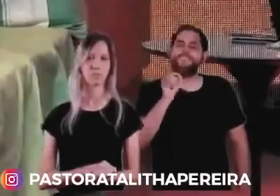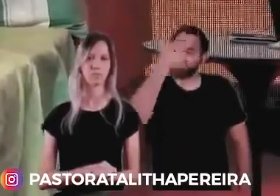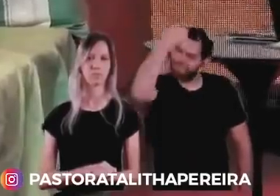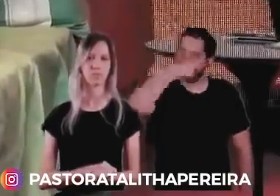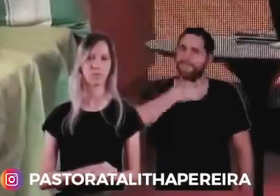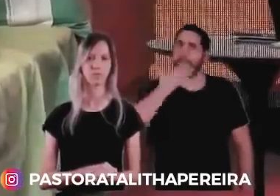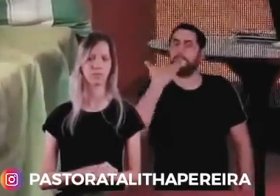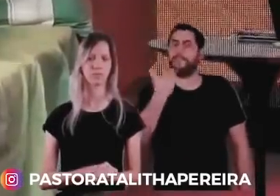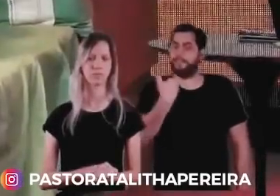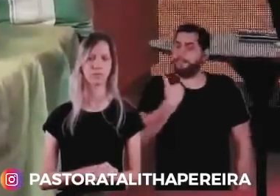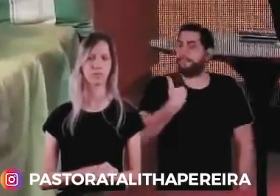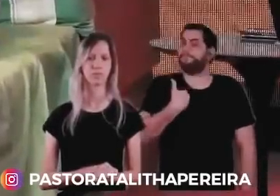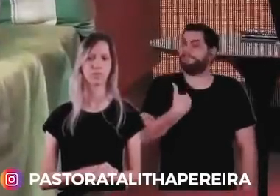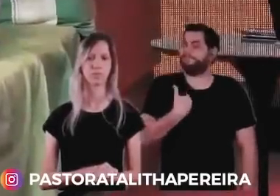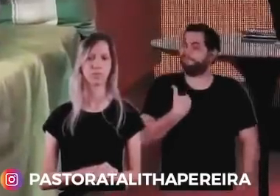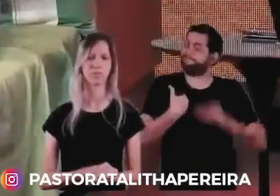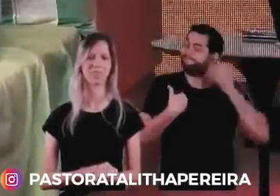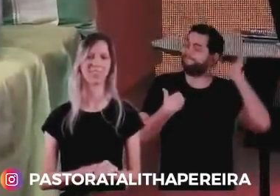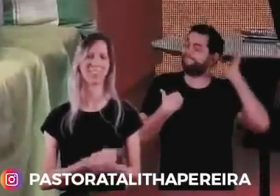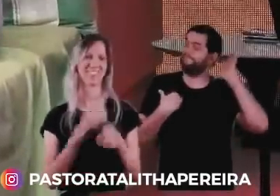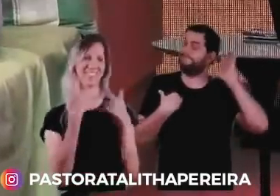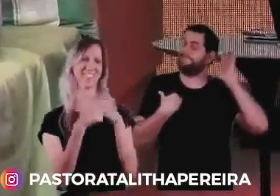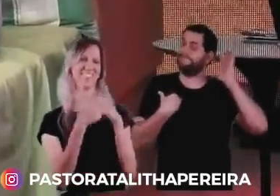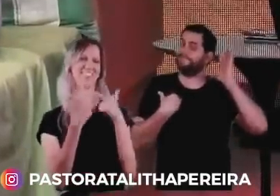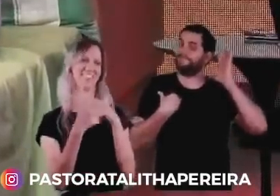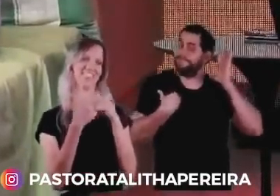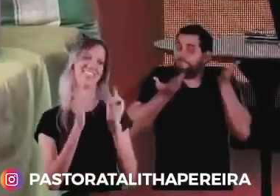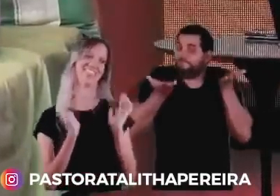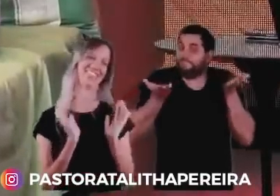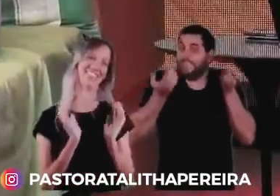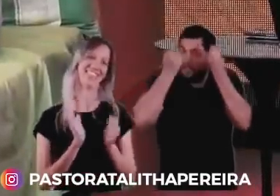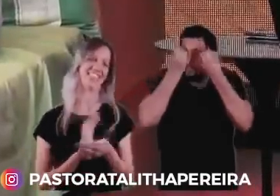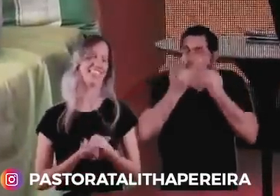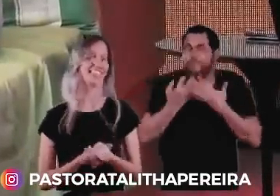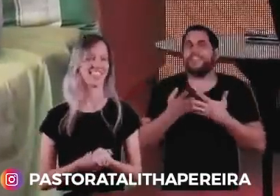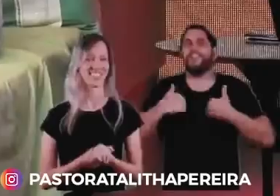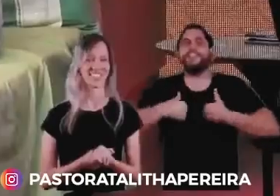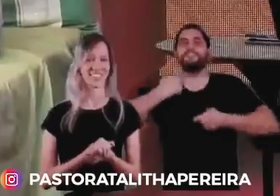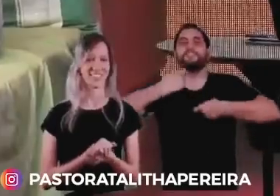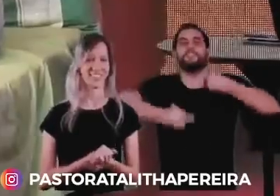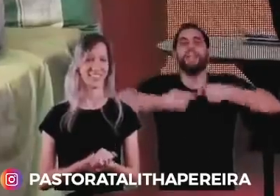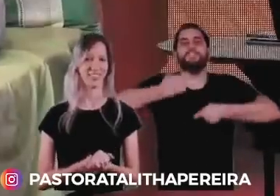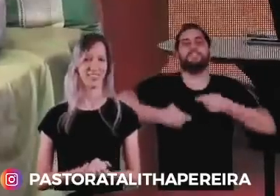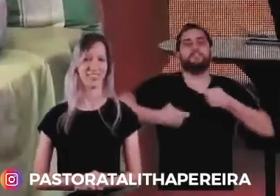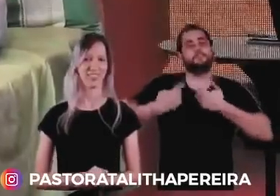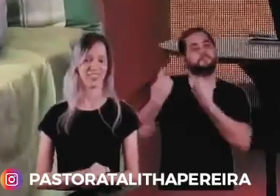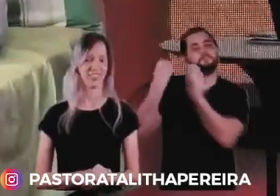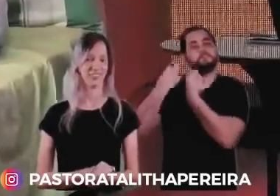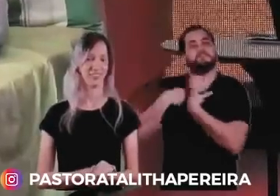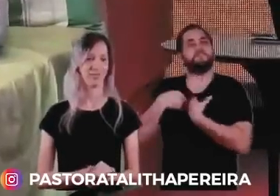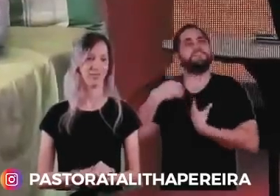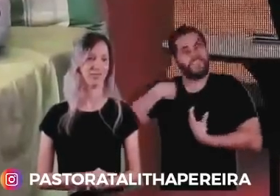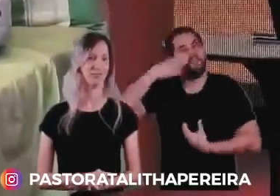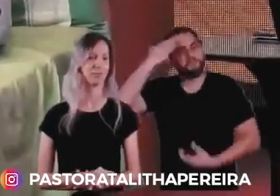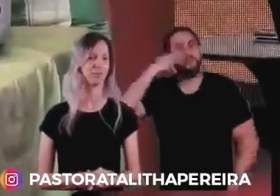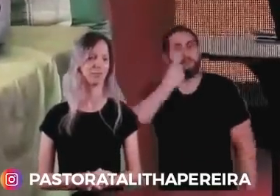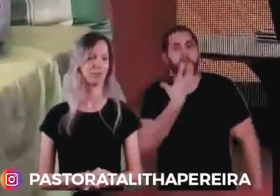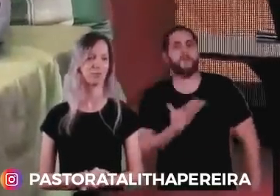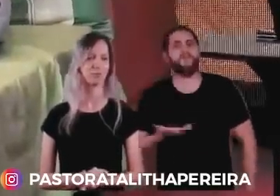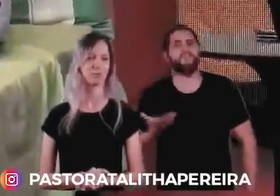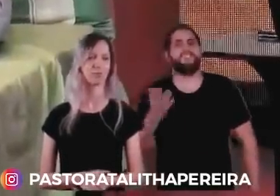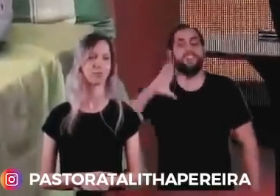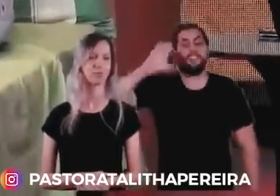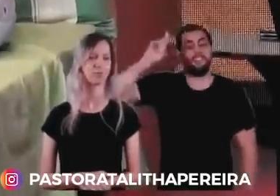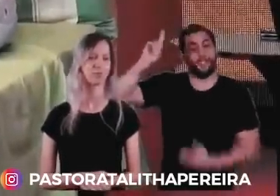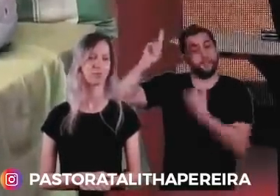sai melhor. Então, eu não posso fazer nada, meu irmão. A área sexo, se Deus já falou com o meu coração que é a